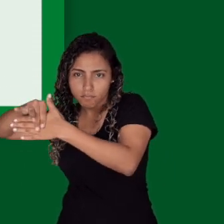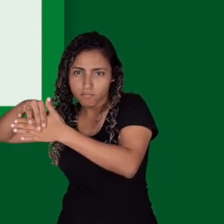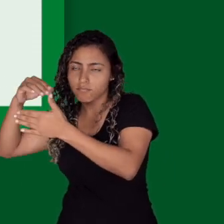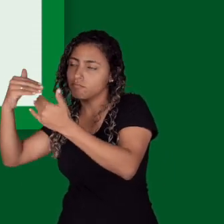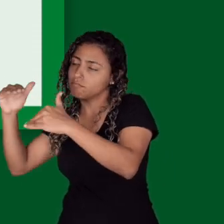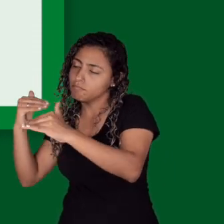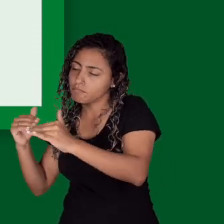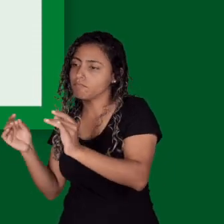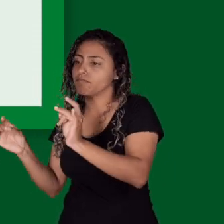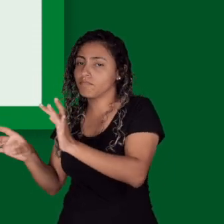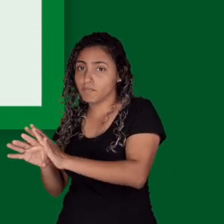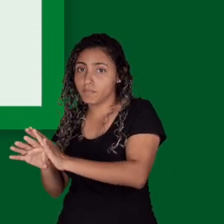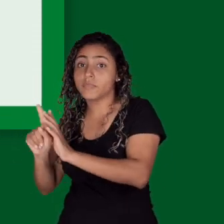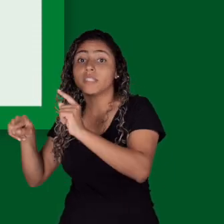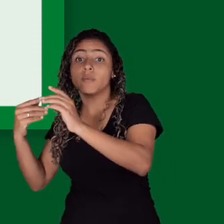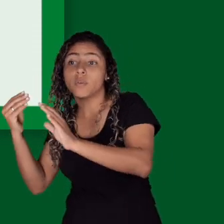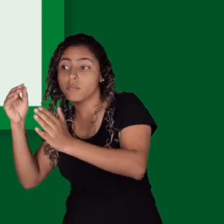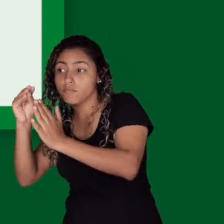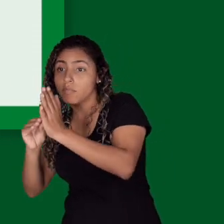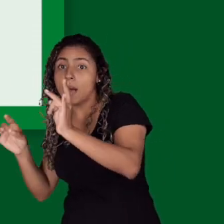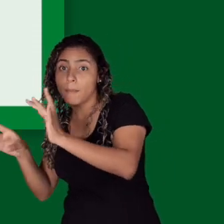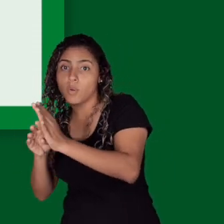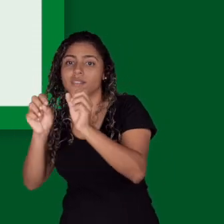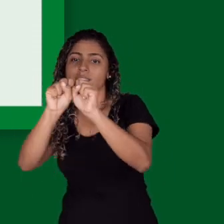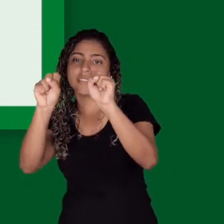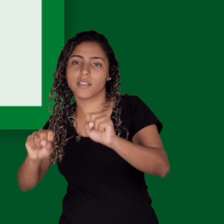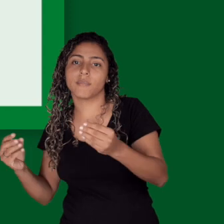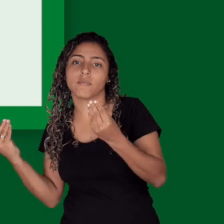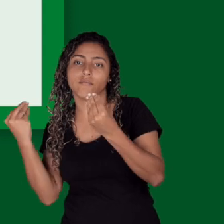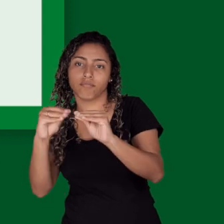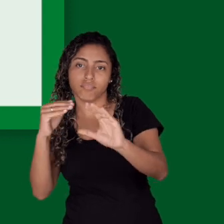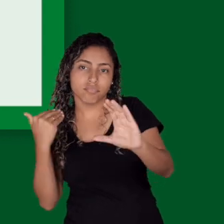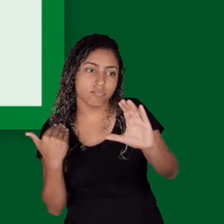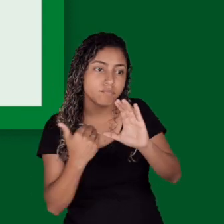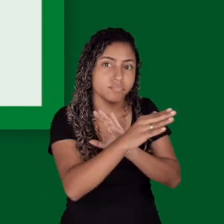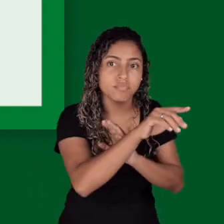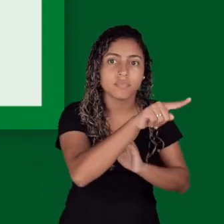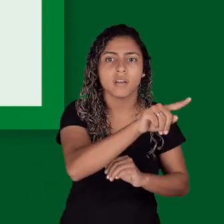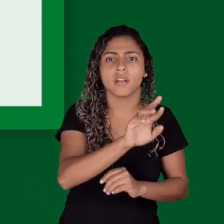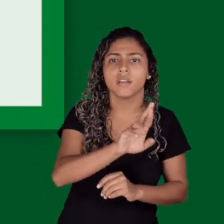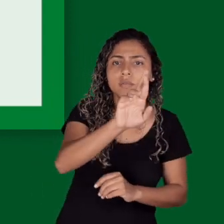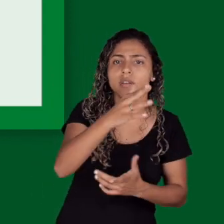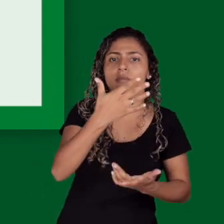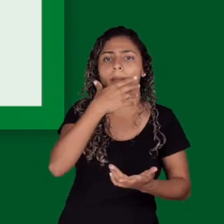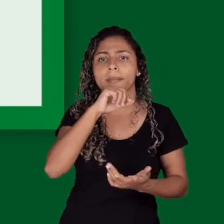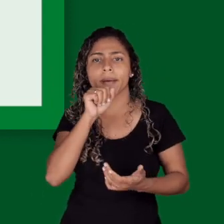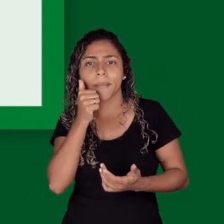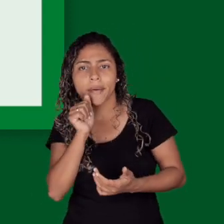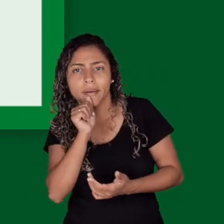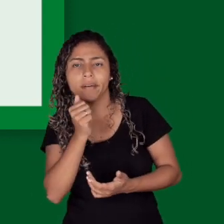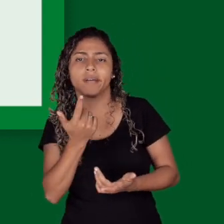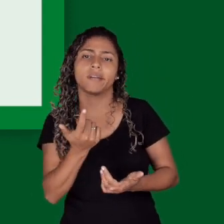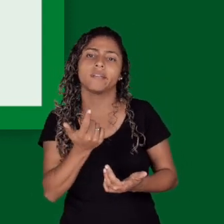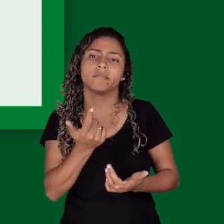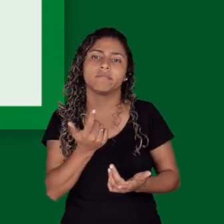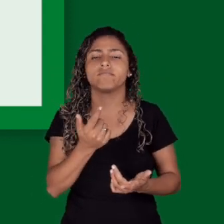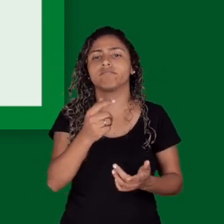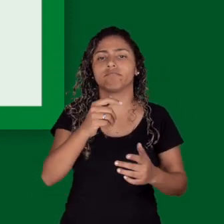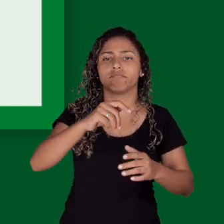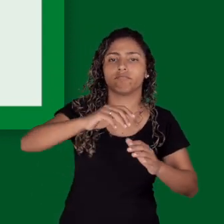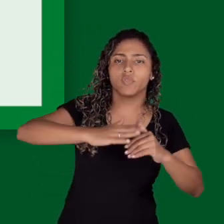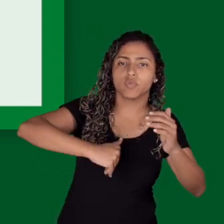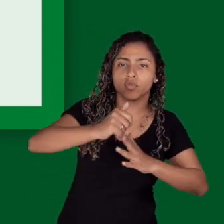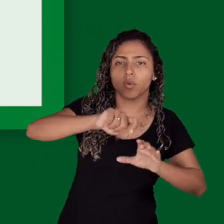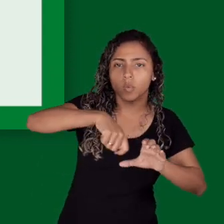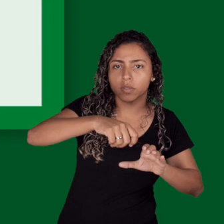ele encaminha esse cardápio para as escolas via SEI, que entrega aos responsáveis, aos professores e aos cozinheiros. Ou seja, esse